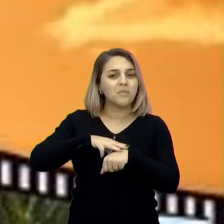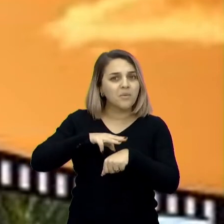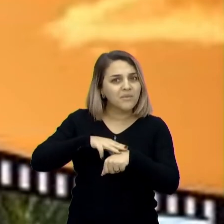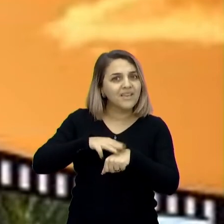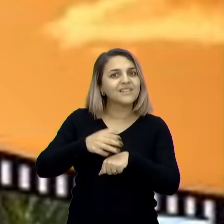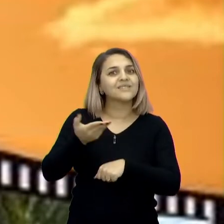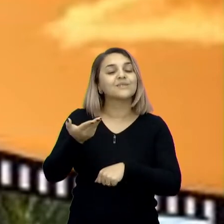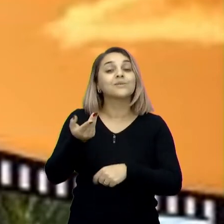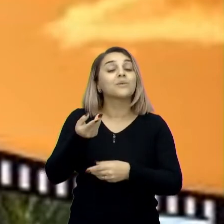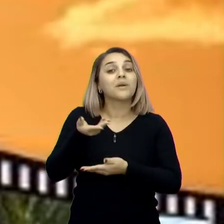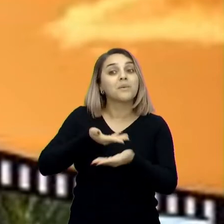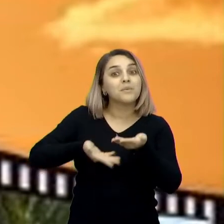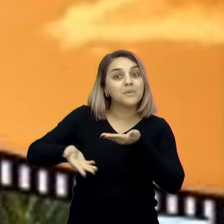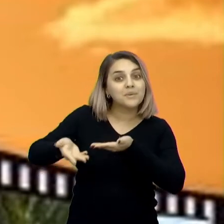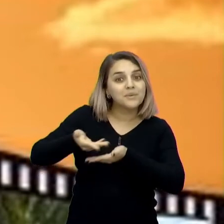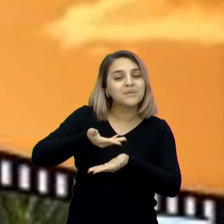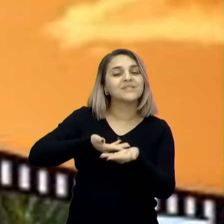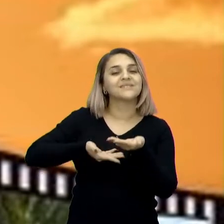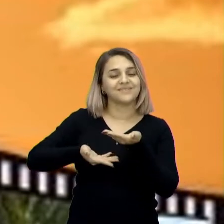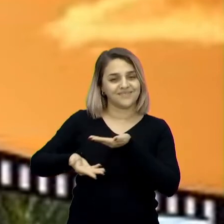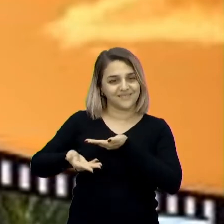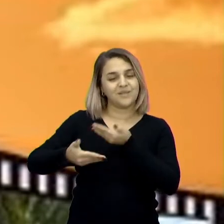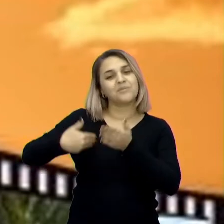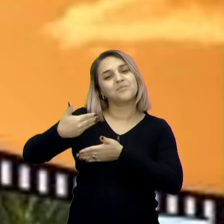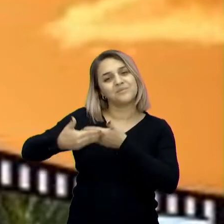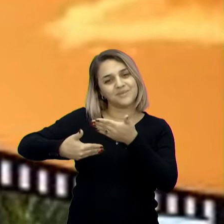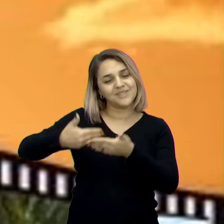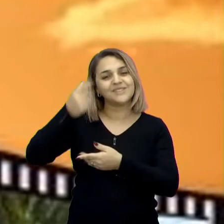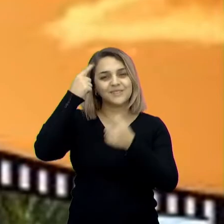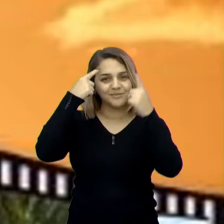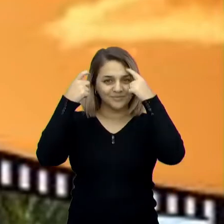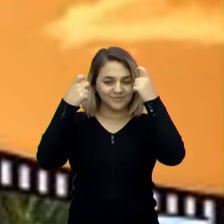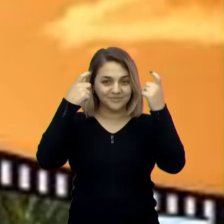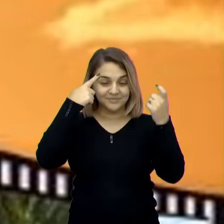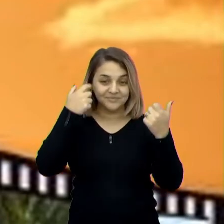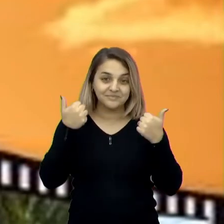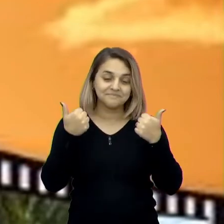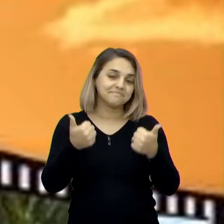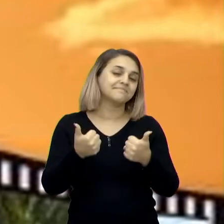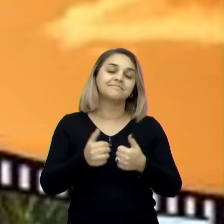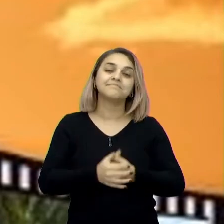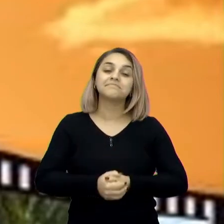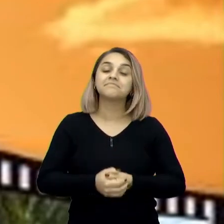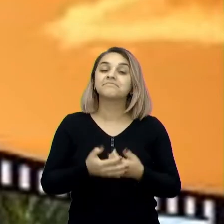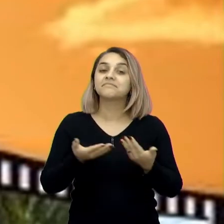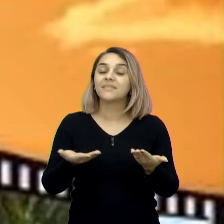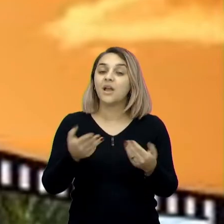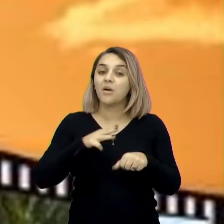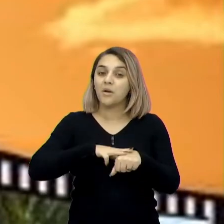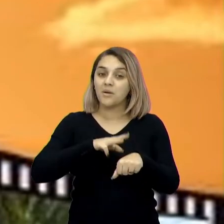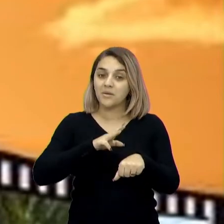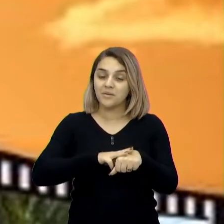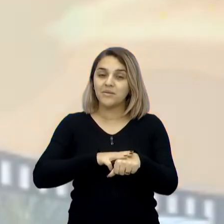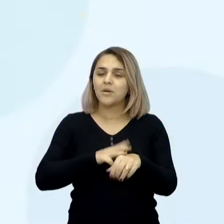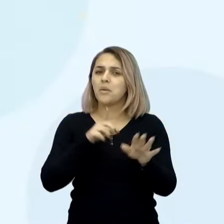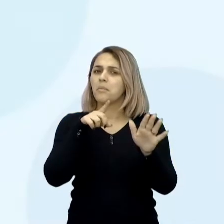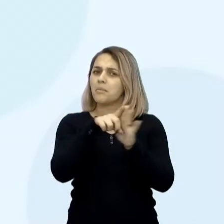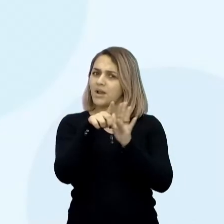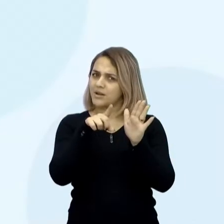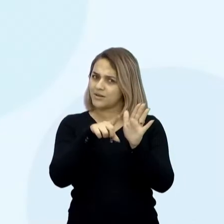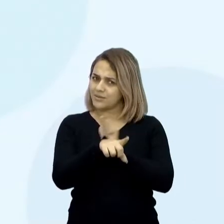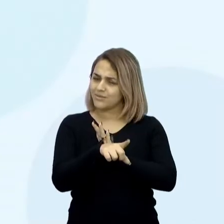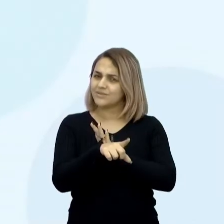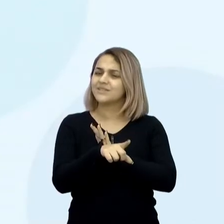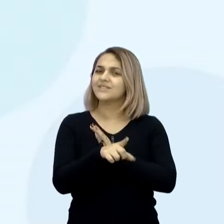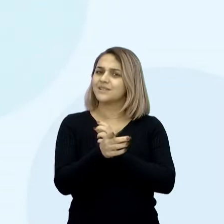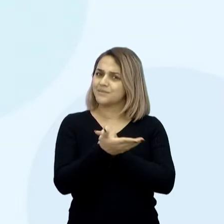vocês possam relacionar no processo criativo de vocês, tá certo? E aí nós temos aquele momento de perguntas norteadoras quando a gente vai